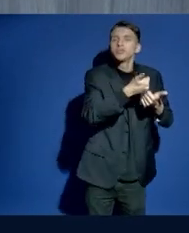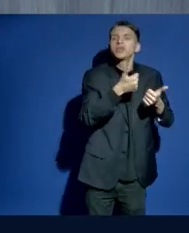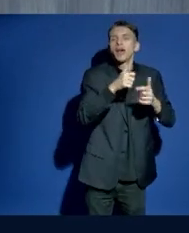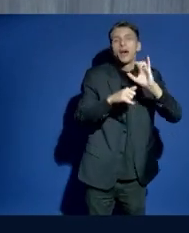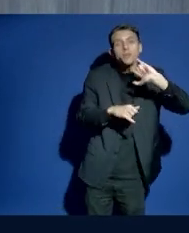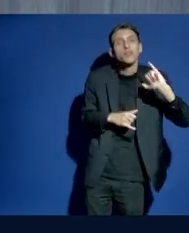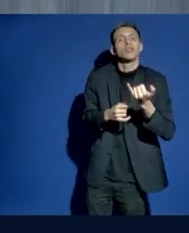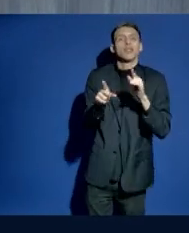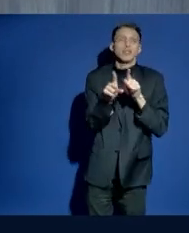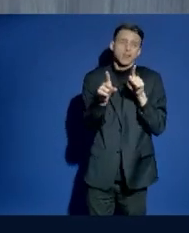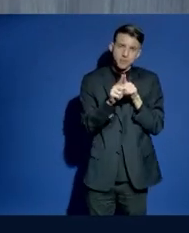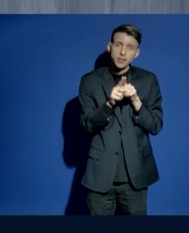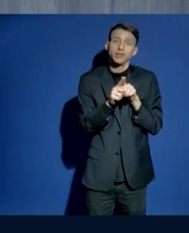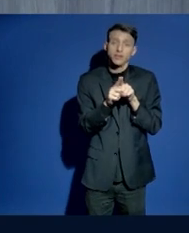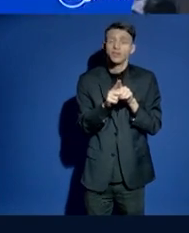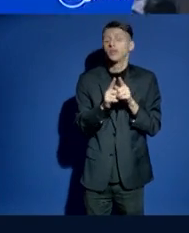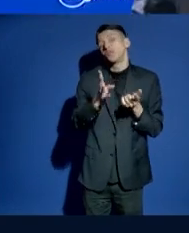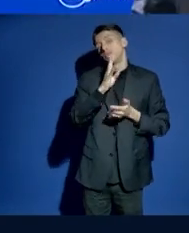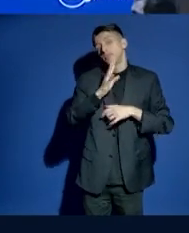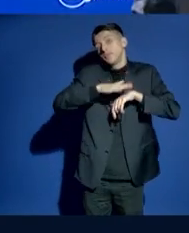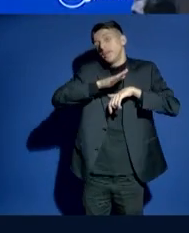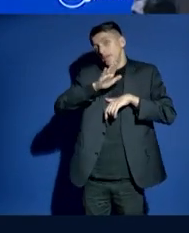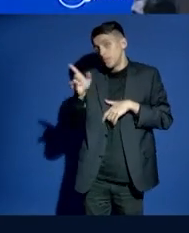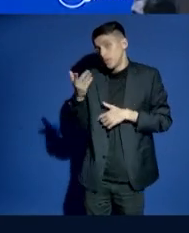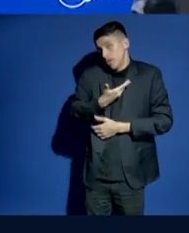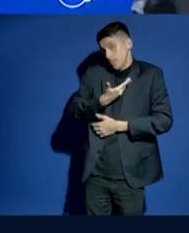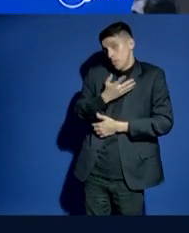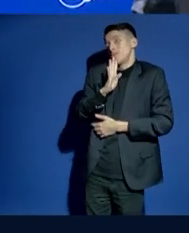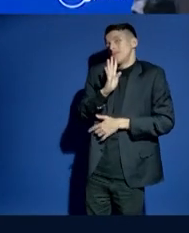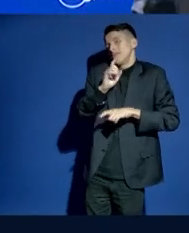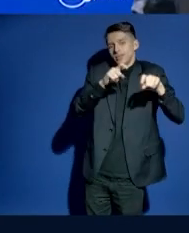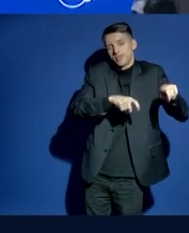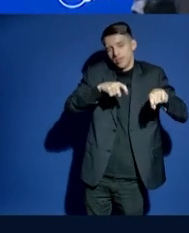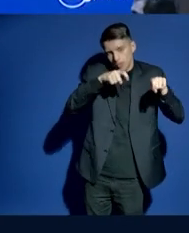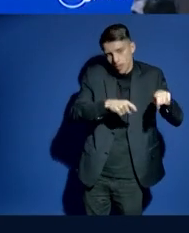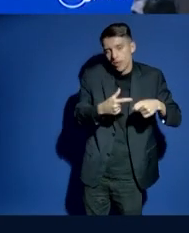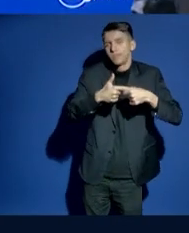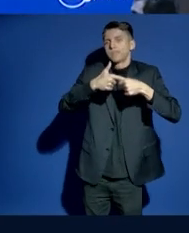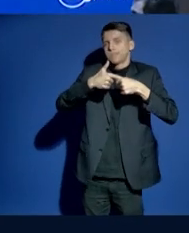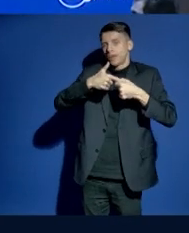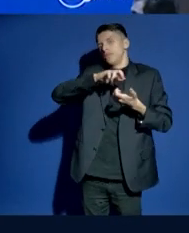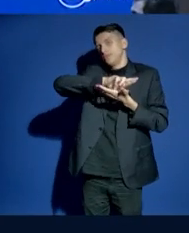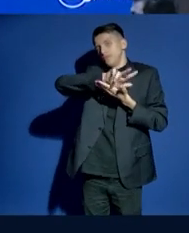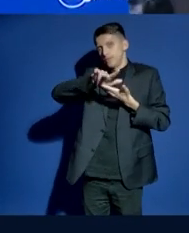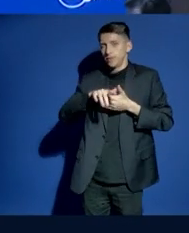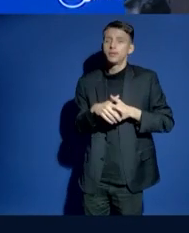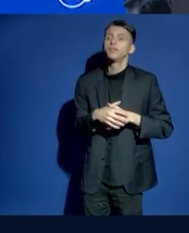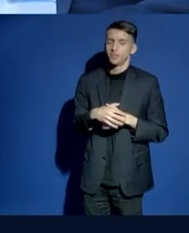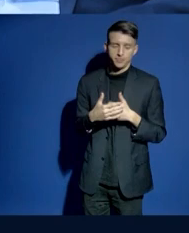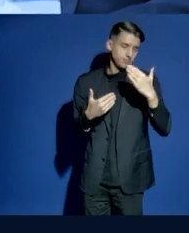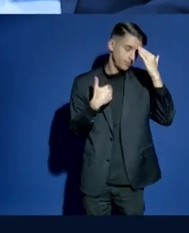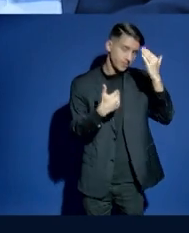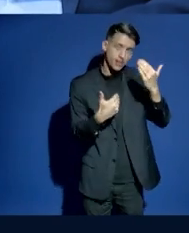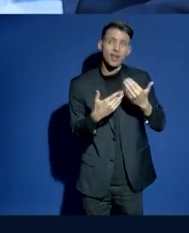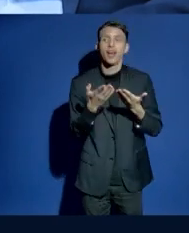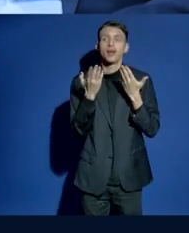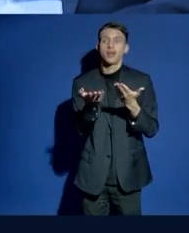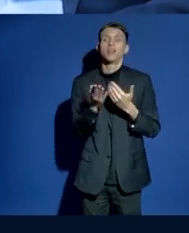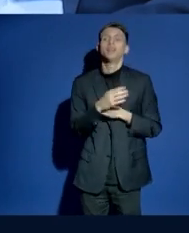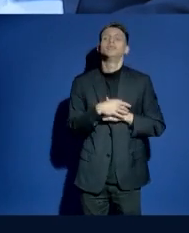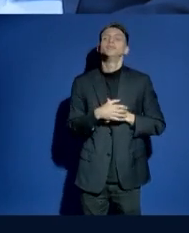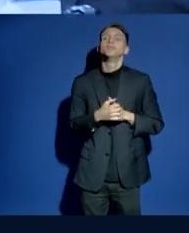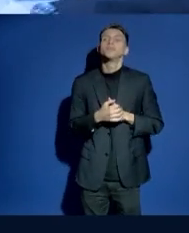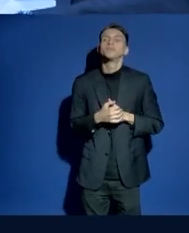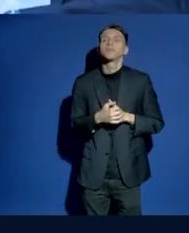que tá longe que tá caro e meus amigos conhecem um pouco mais do que eu a realidade do combustível falso que eles compram hoje obrigada mazuca agora para você